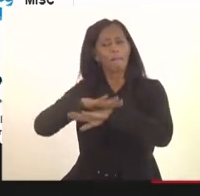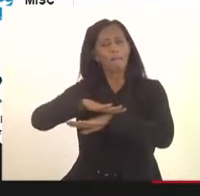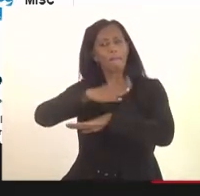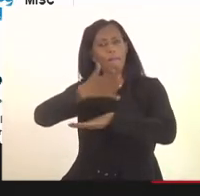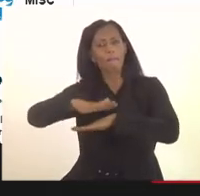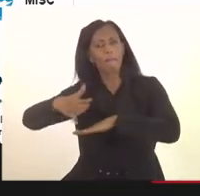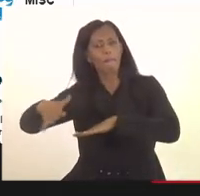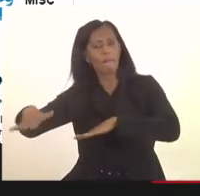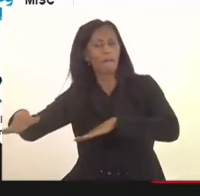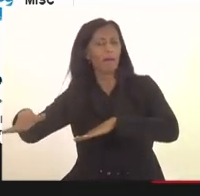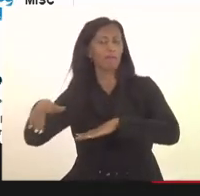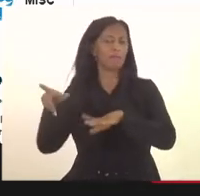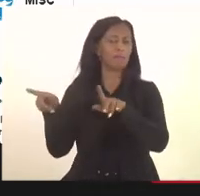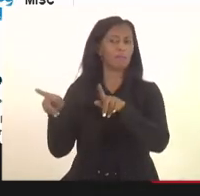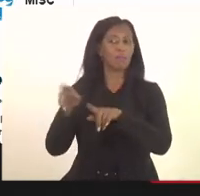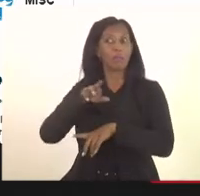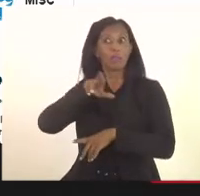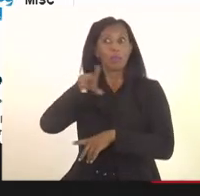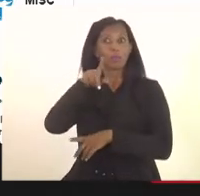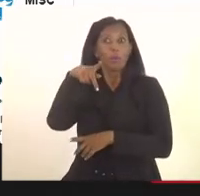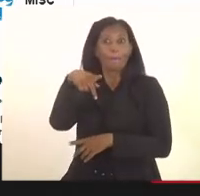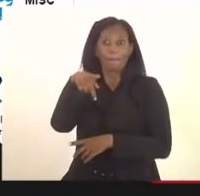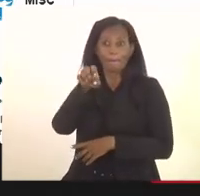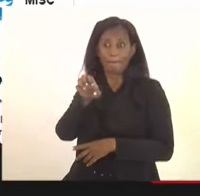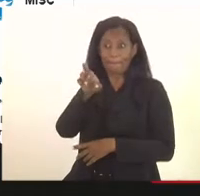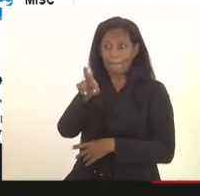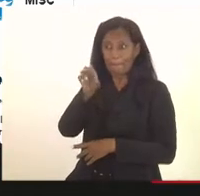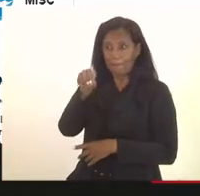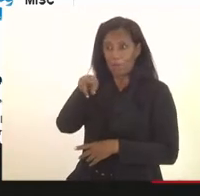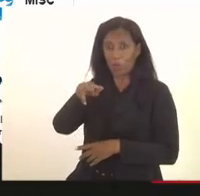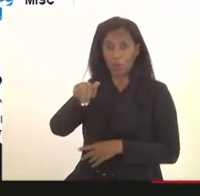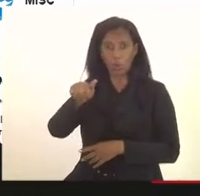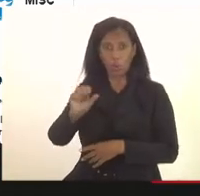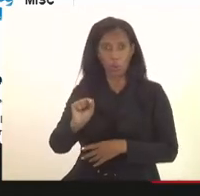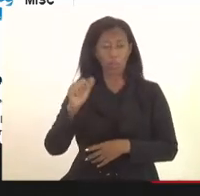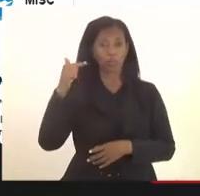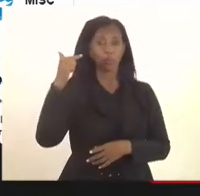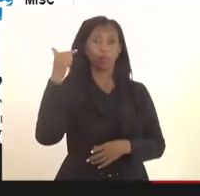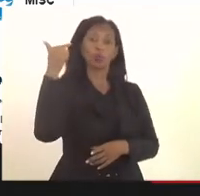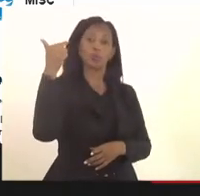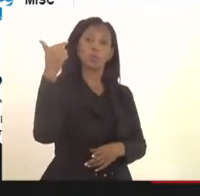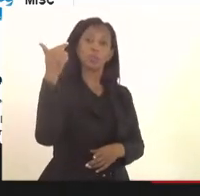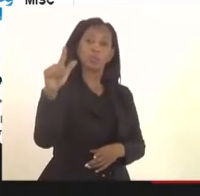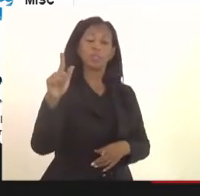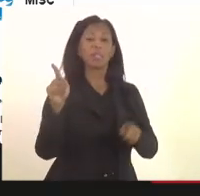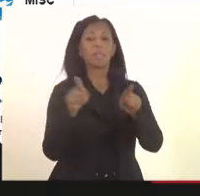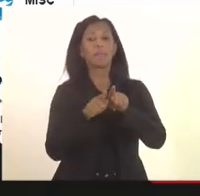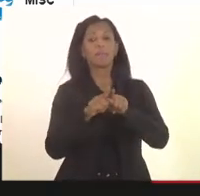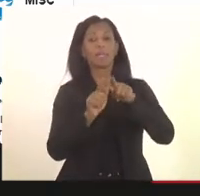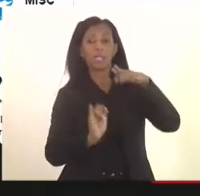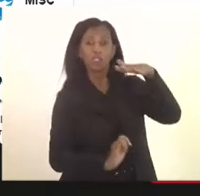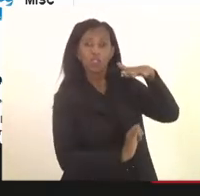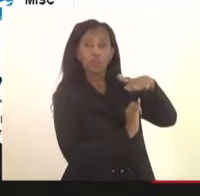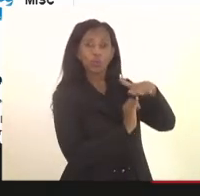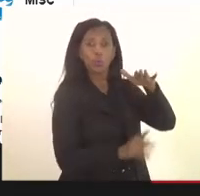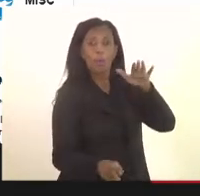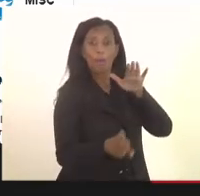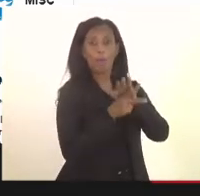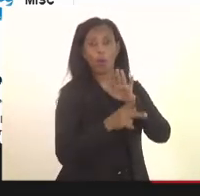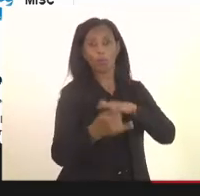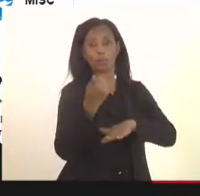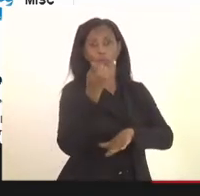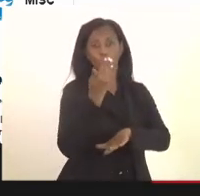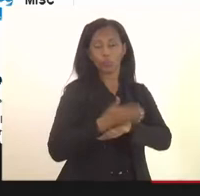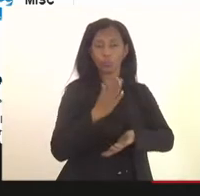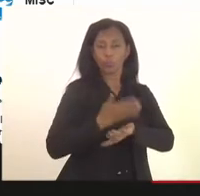Petronas, diferente, talvez um pouco diferente do que acontece em alguns lugares, a Petronas ela tem institutos de treinamento capacitação